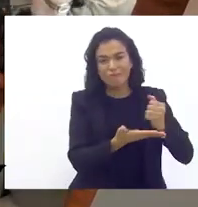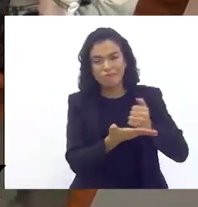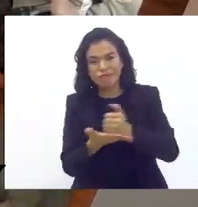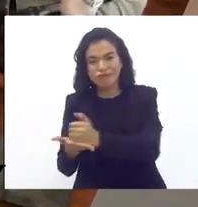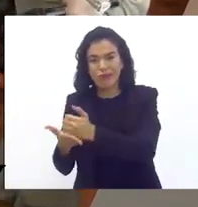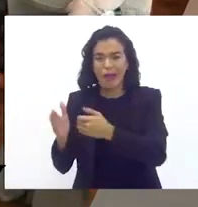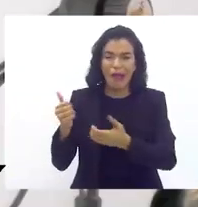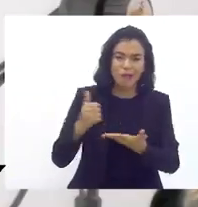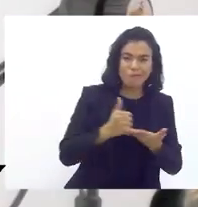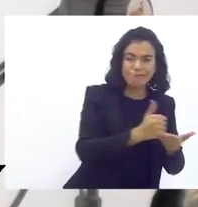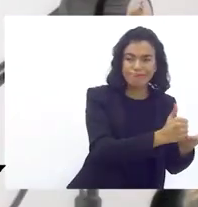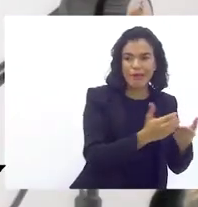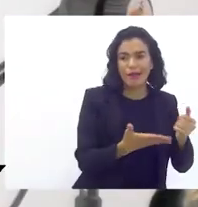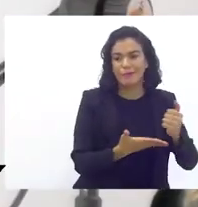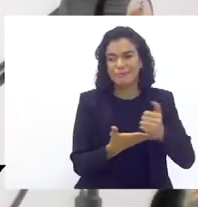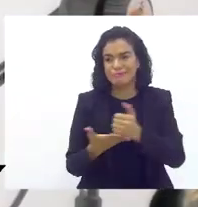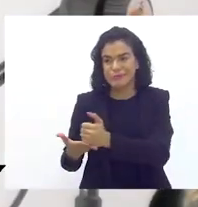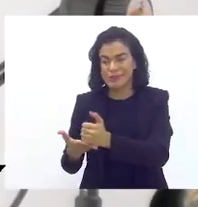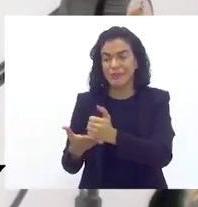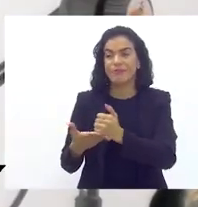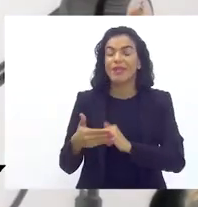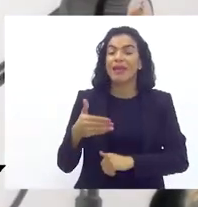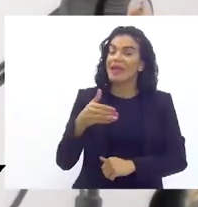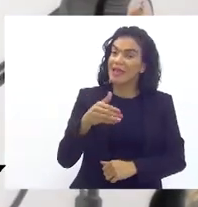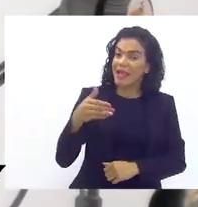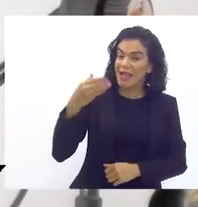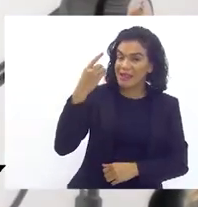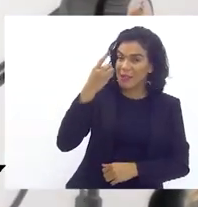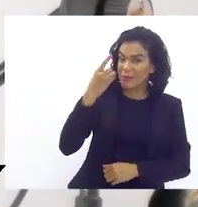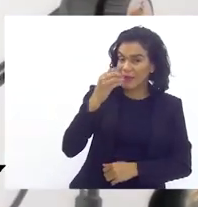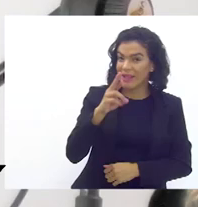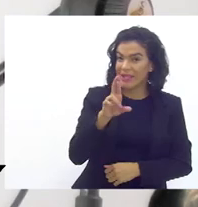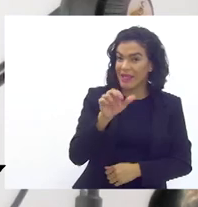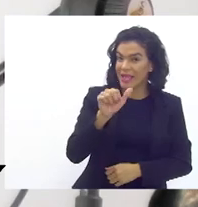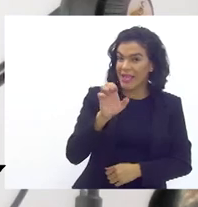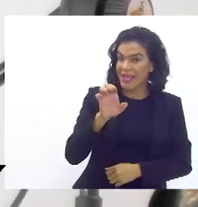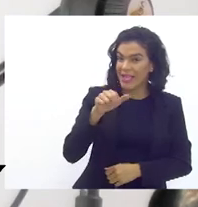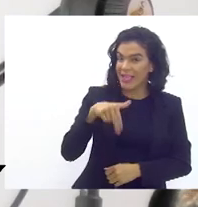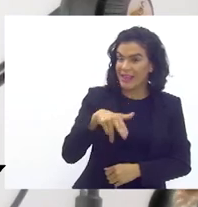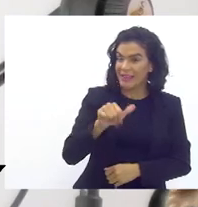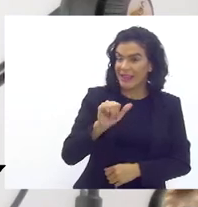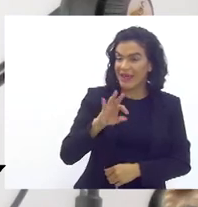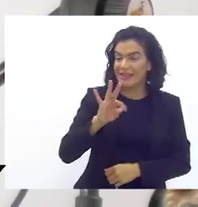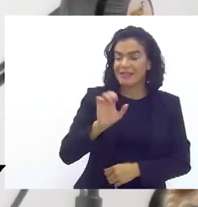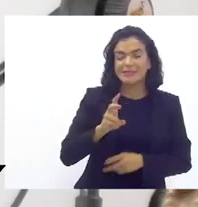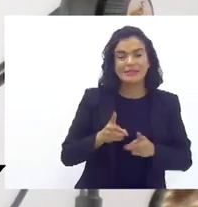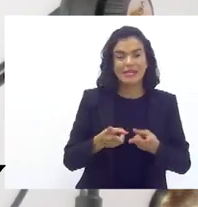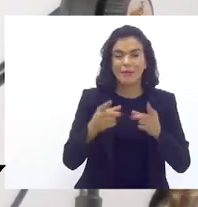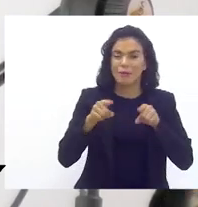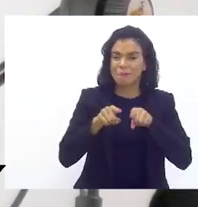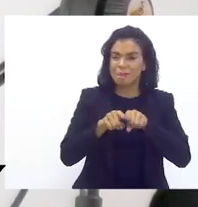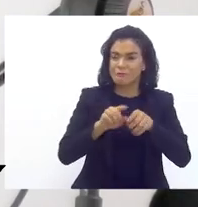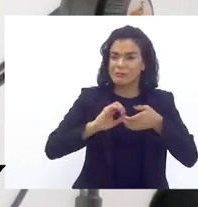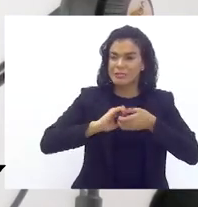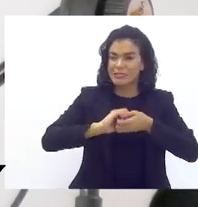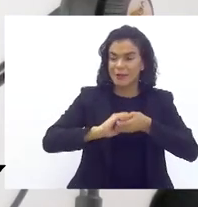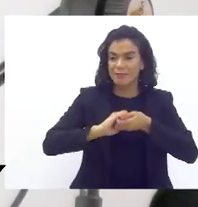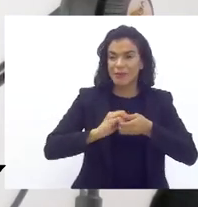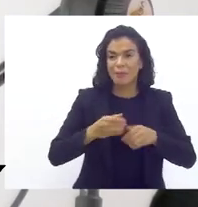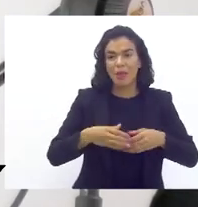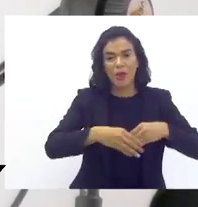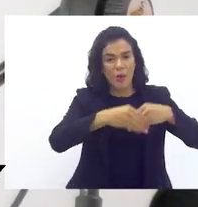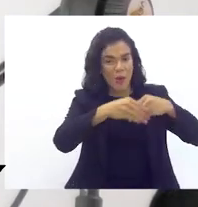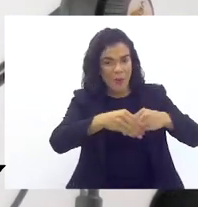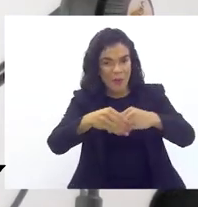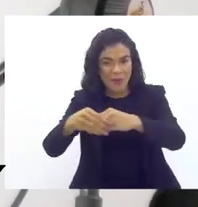e a nossa deputada Renata tava sempre com a gente sempre na Linha de Frente cumprimentar aqui também meus amigos da ordem